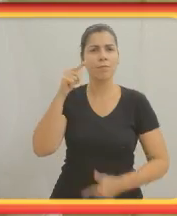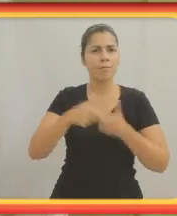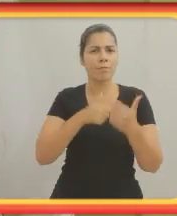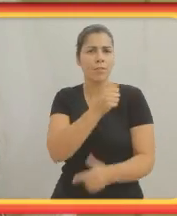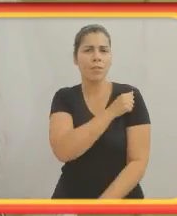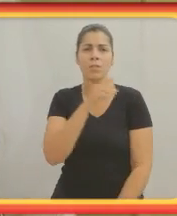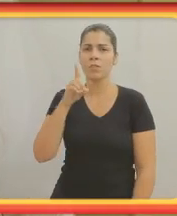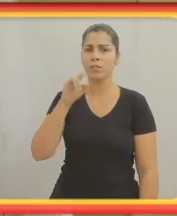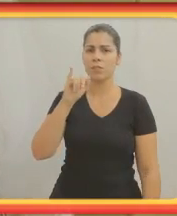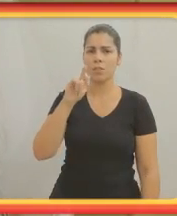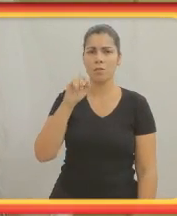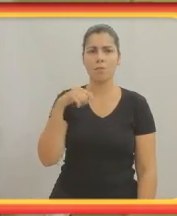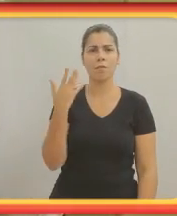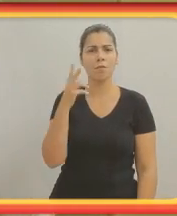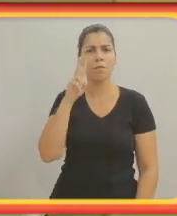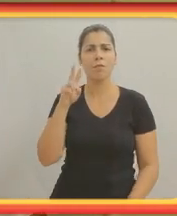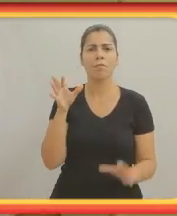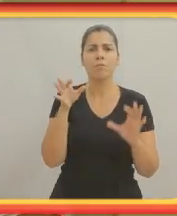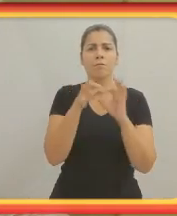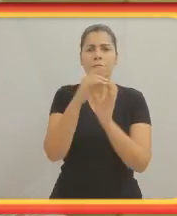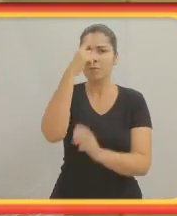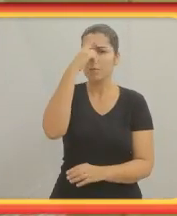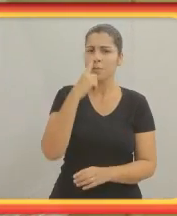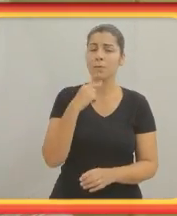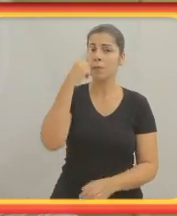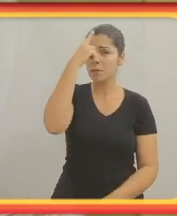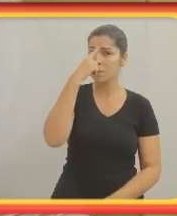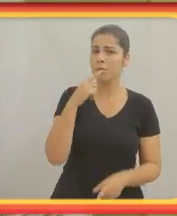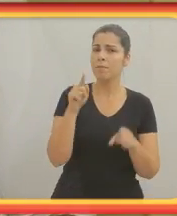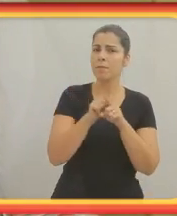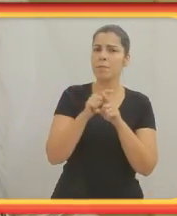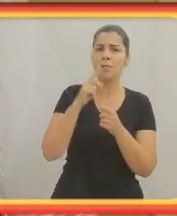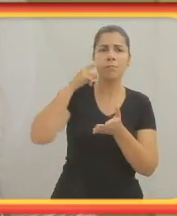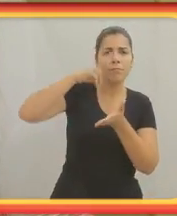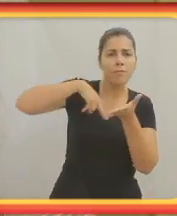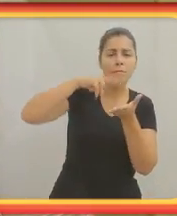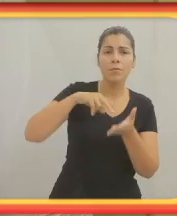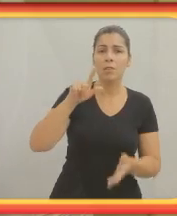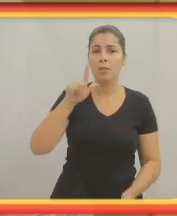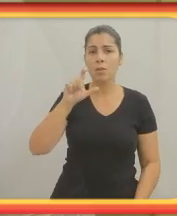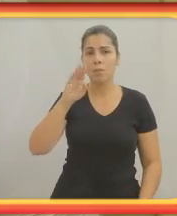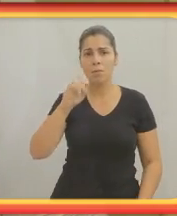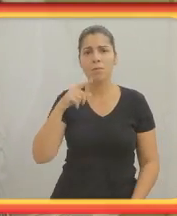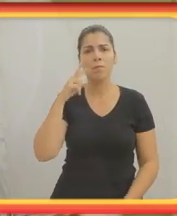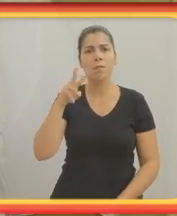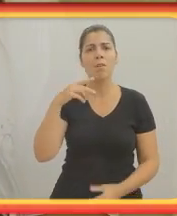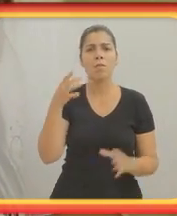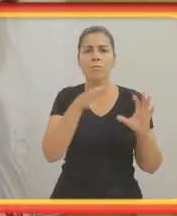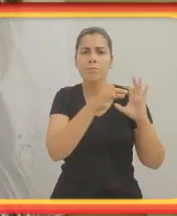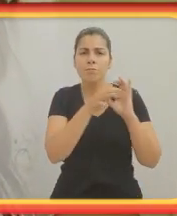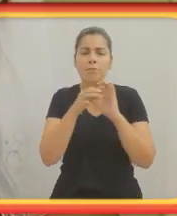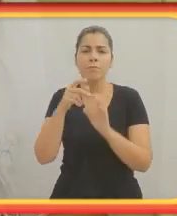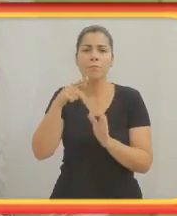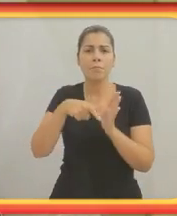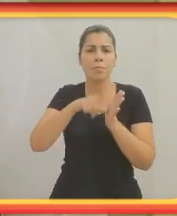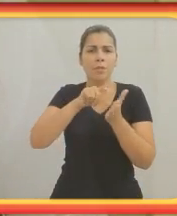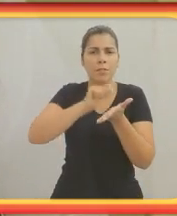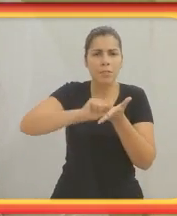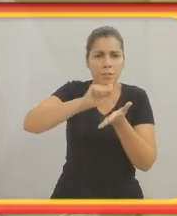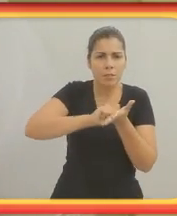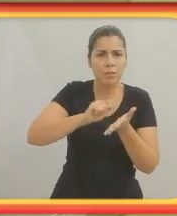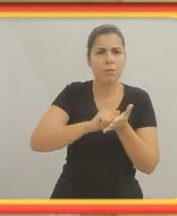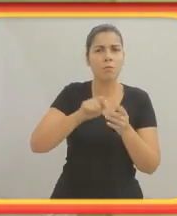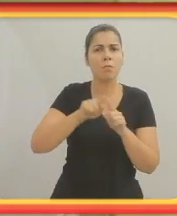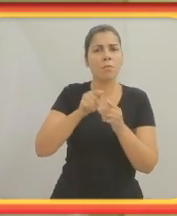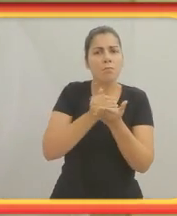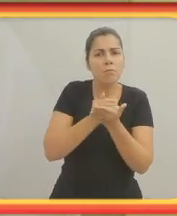Sheila. Vamos ver uma atividade com o aluno Diego. Vamos ver a associação de imagem com imagem, também da leitura global. E vamos